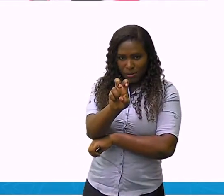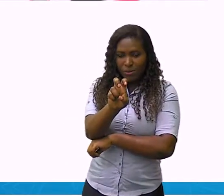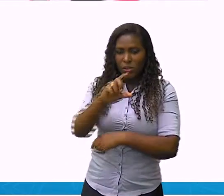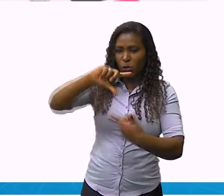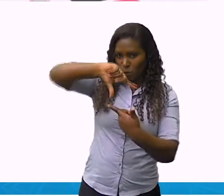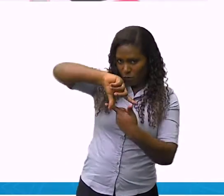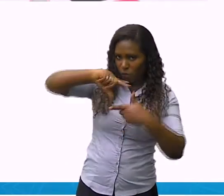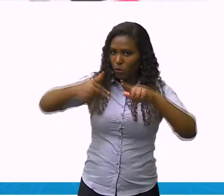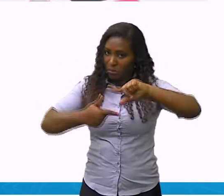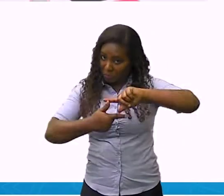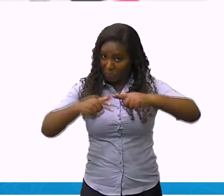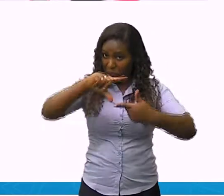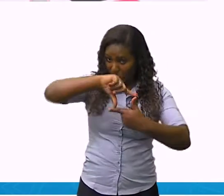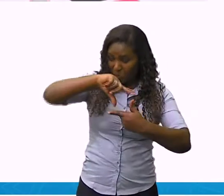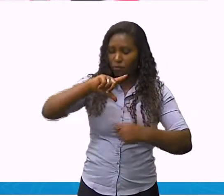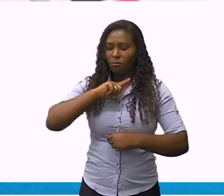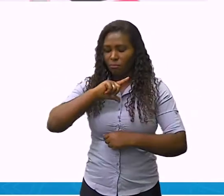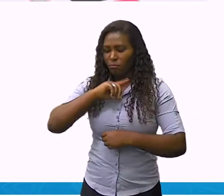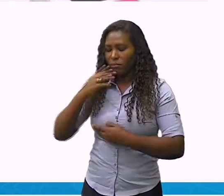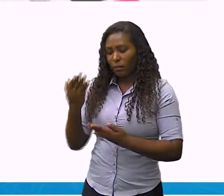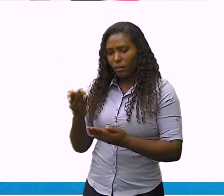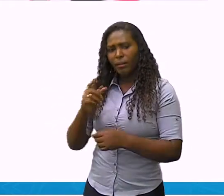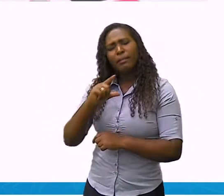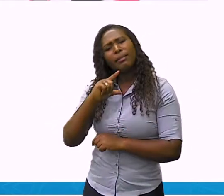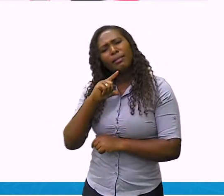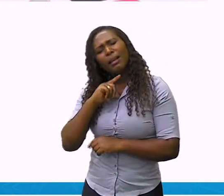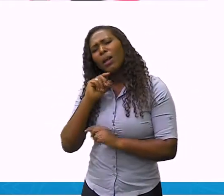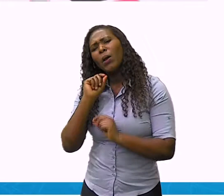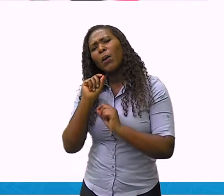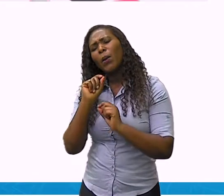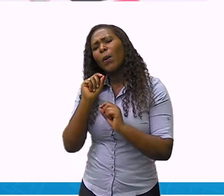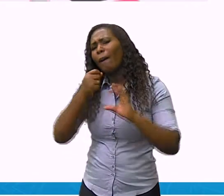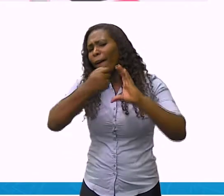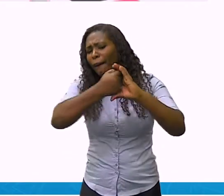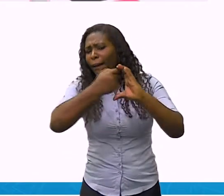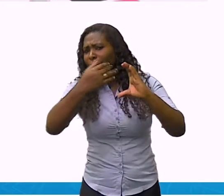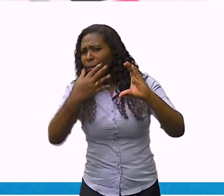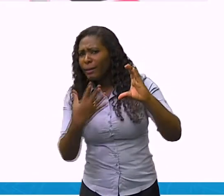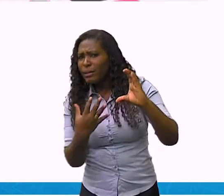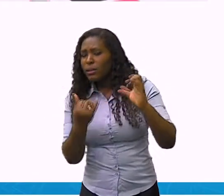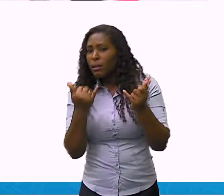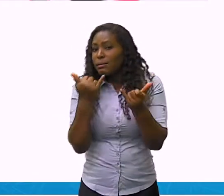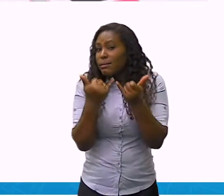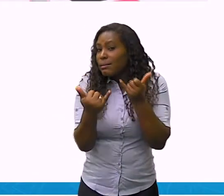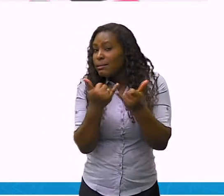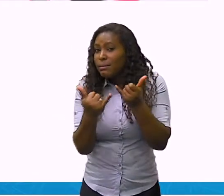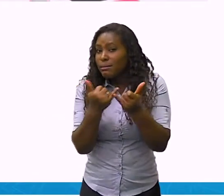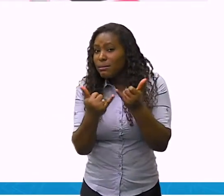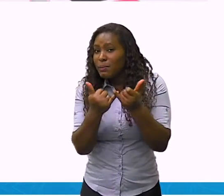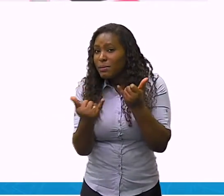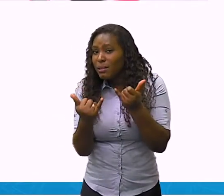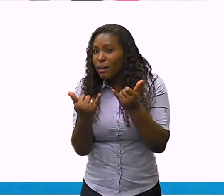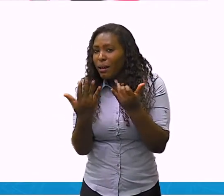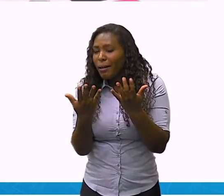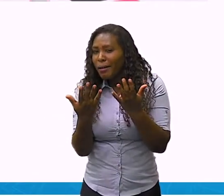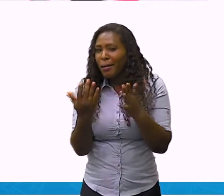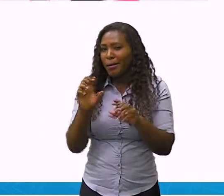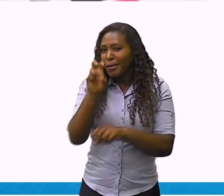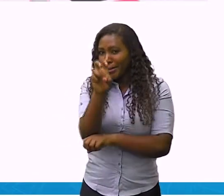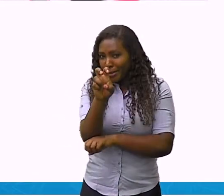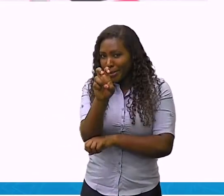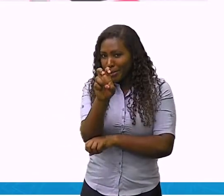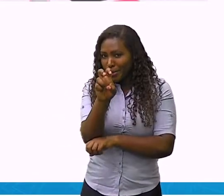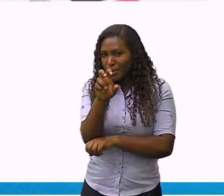5 figuras. Existe alguma característica comum a estas 5